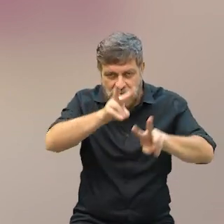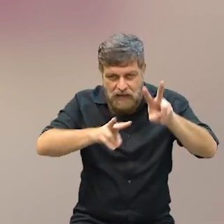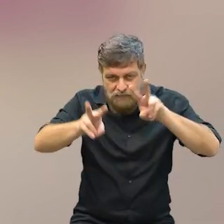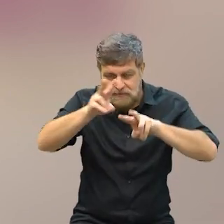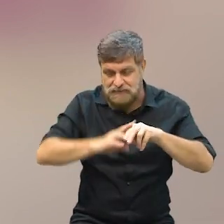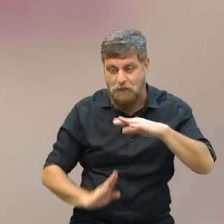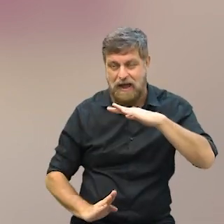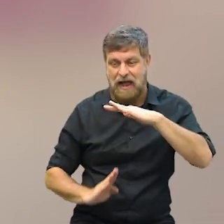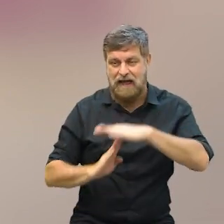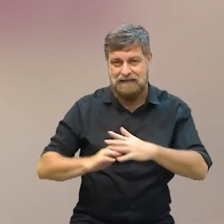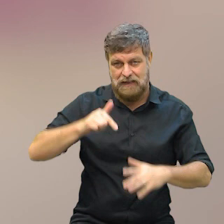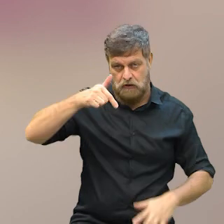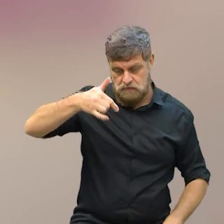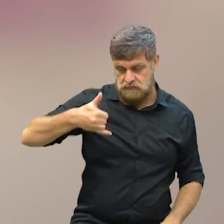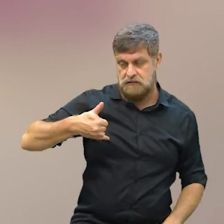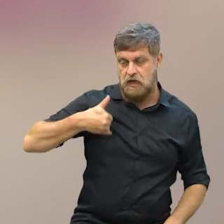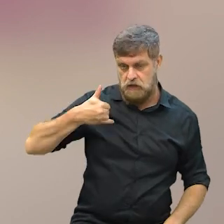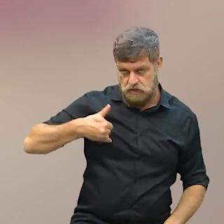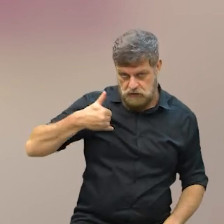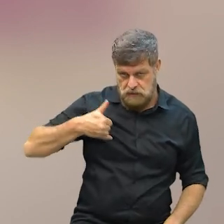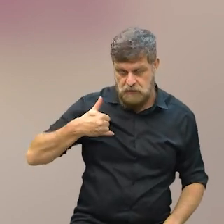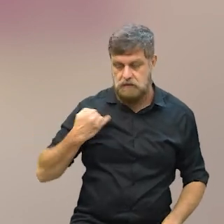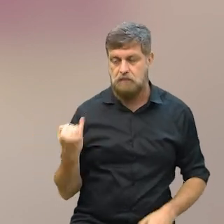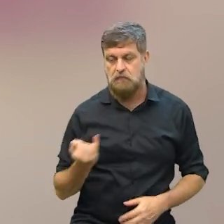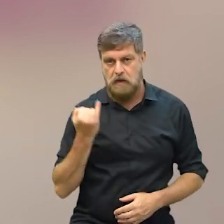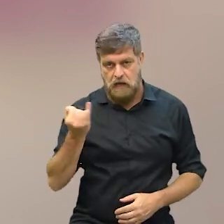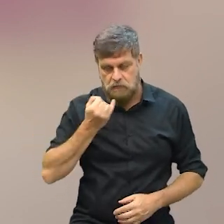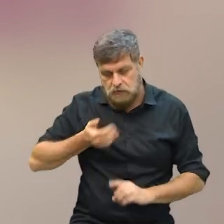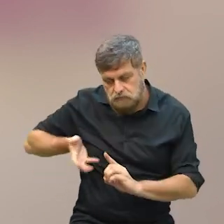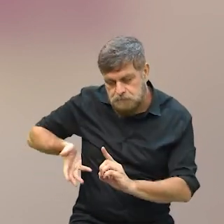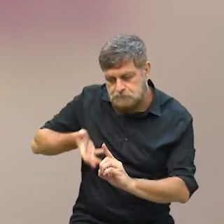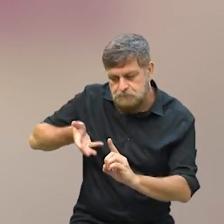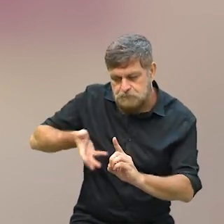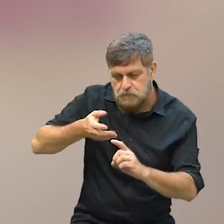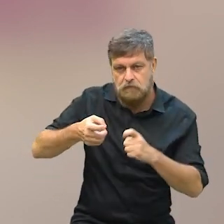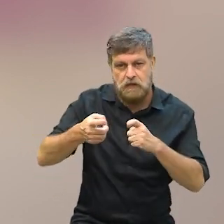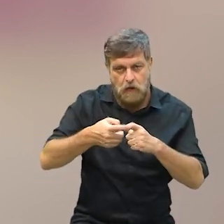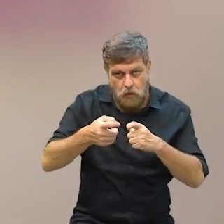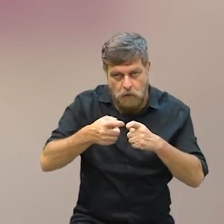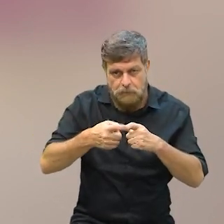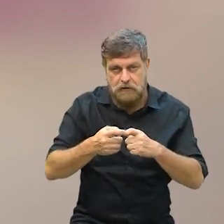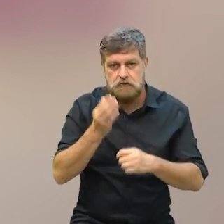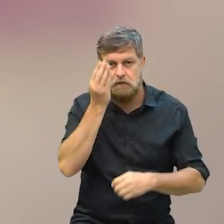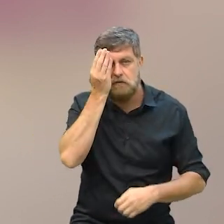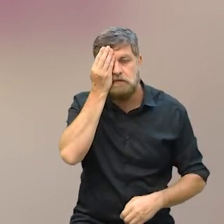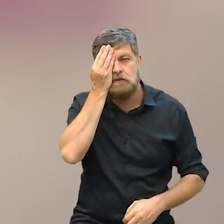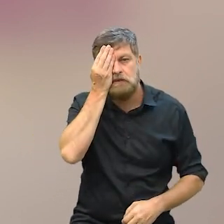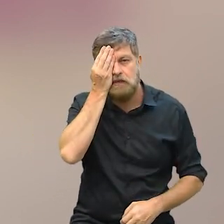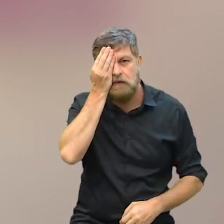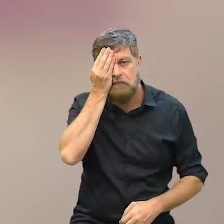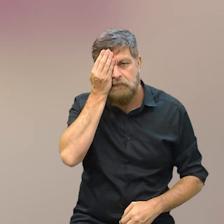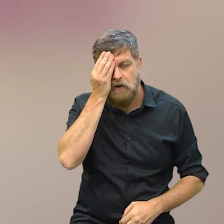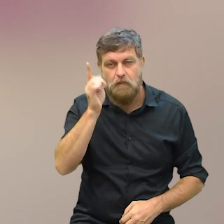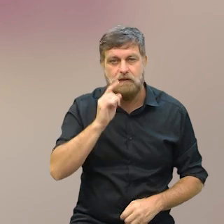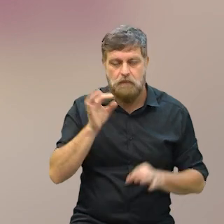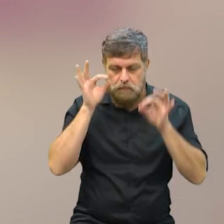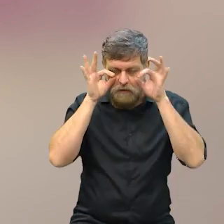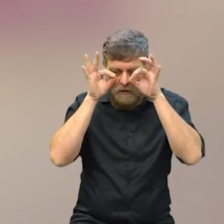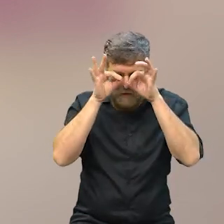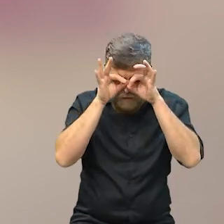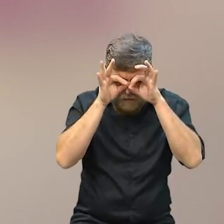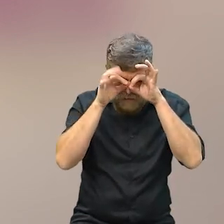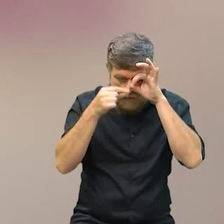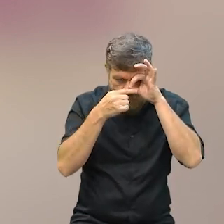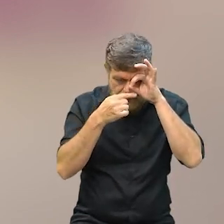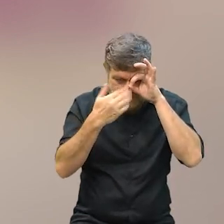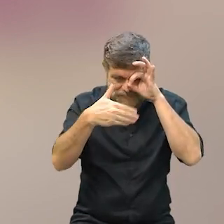visão, que vai até os 7 anos de idade, esse desenvolvimento de visão, então é importante, sim, estar indo no médico para fazer tampão, e o tampão serve não para corrigir o estrabismo,